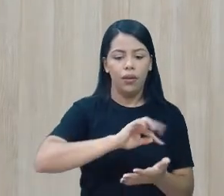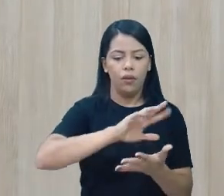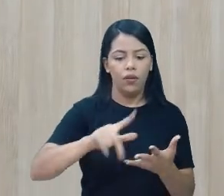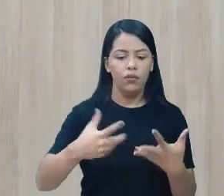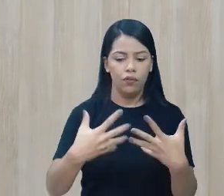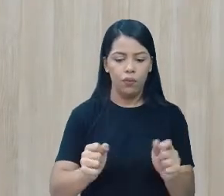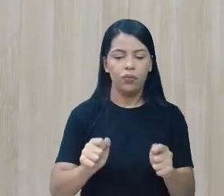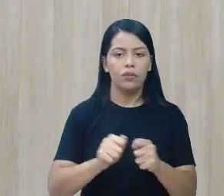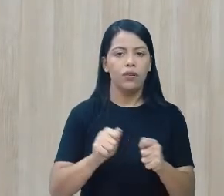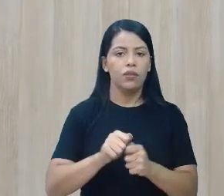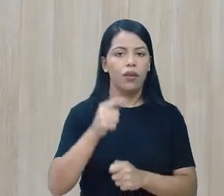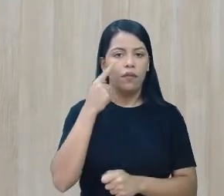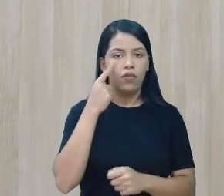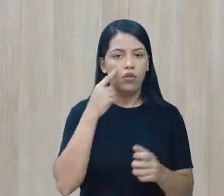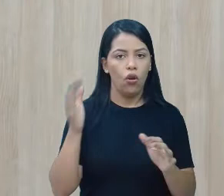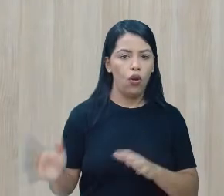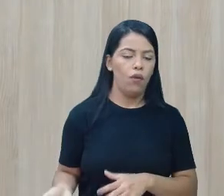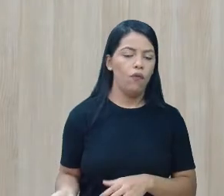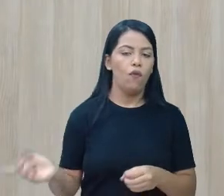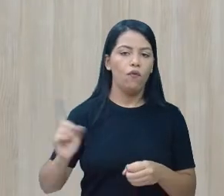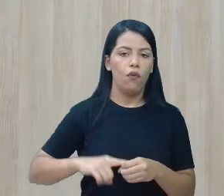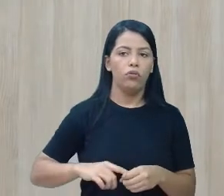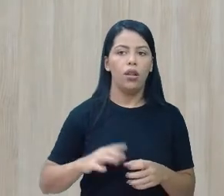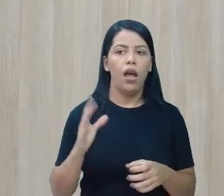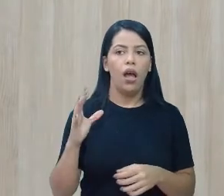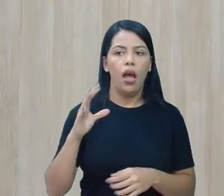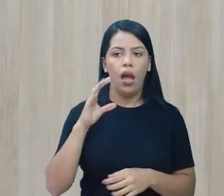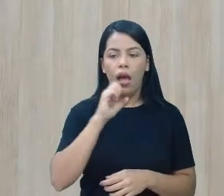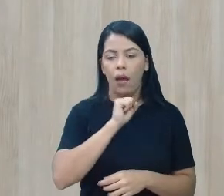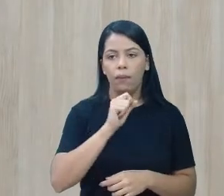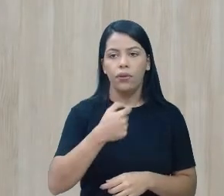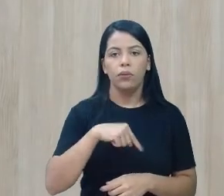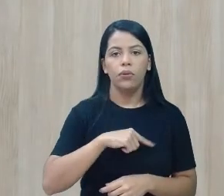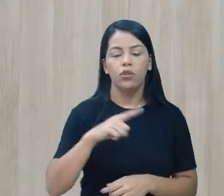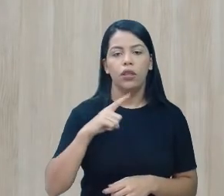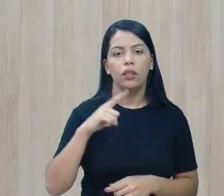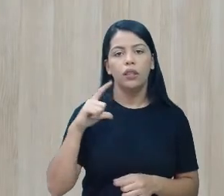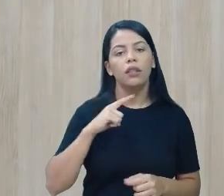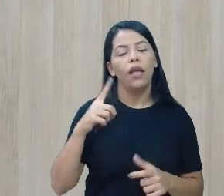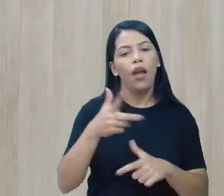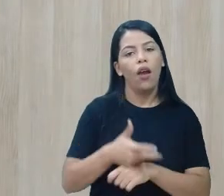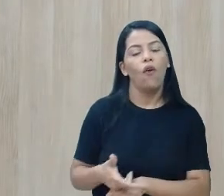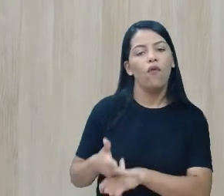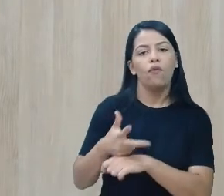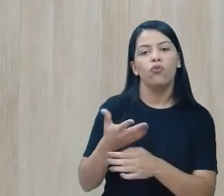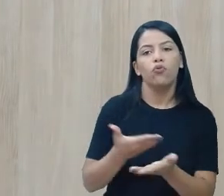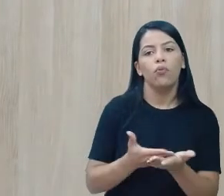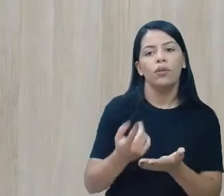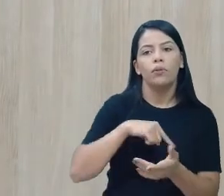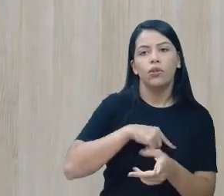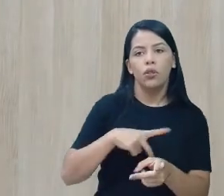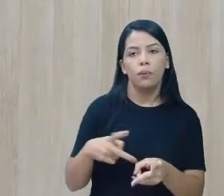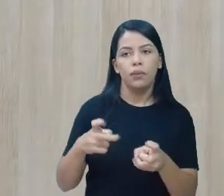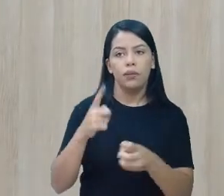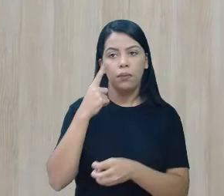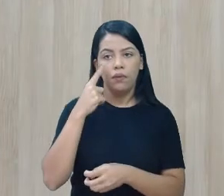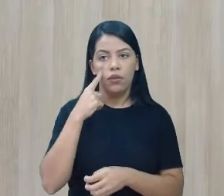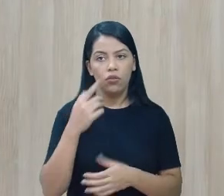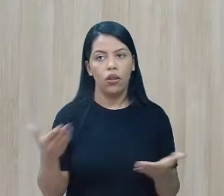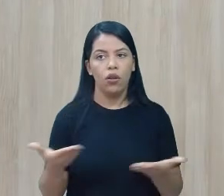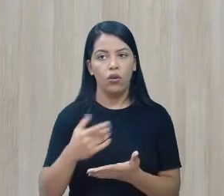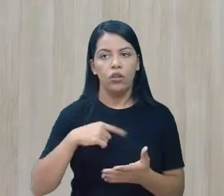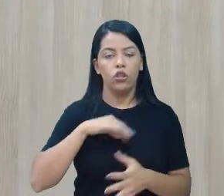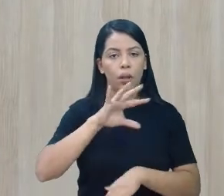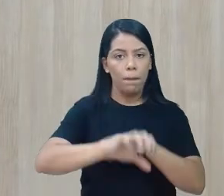assim, eu vou voltar aqui rapidinho para o GIF começar do começo e aí a gente perceber o que é que está sendo feito, tá? Aqui se pega os